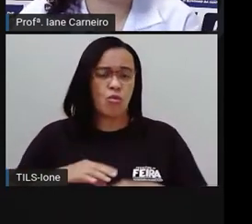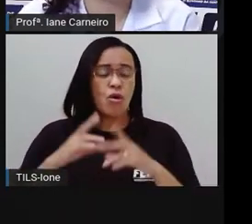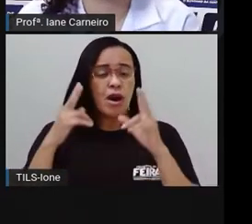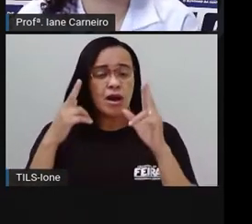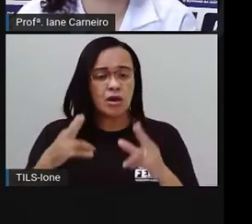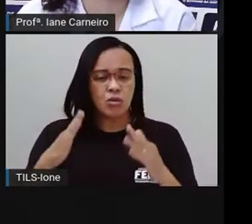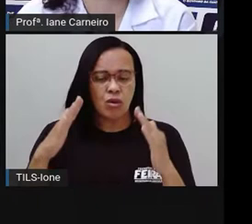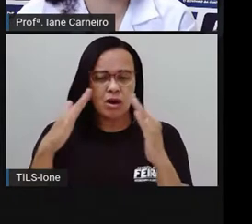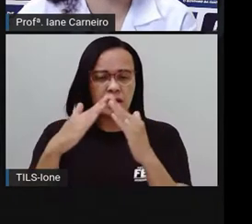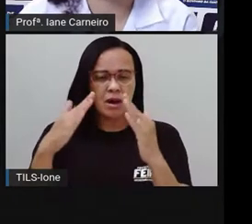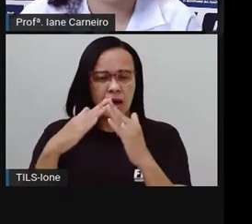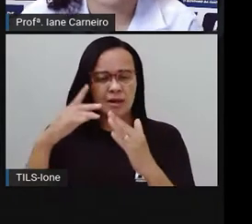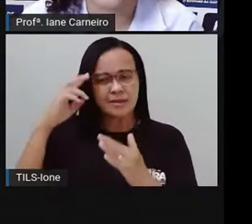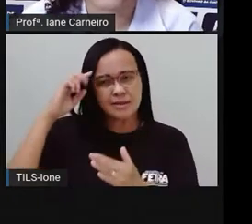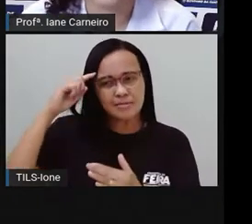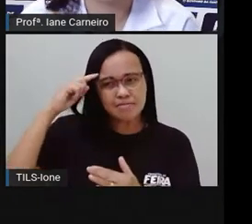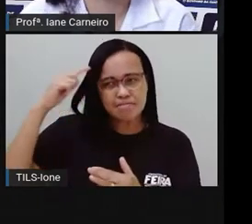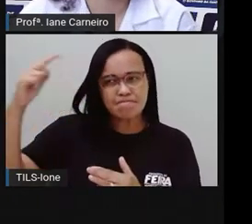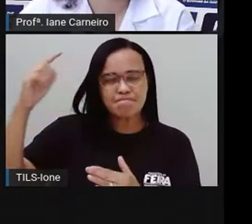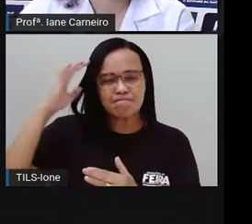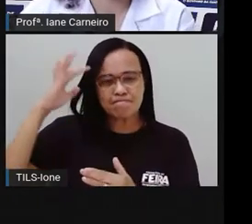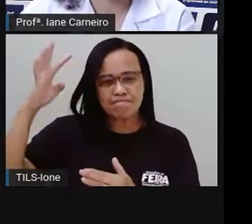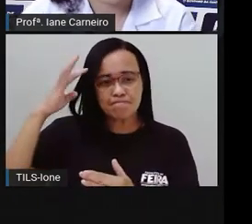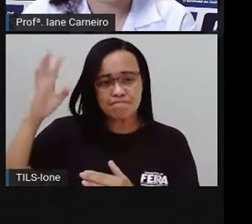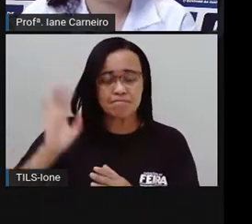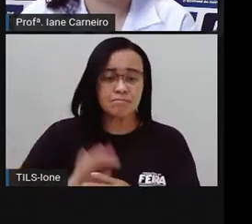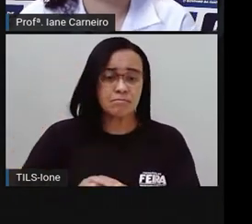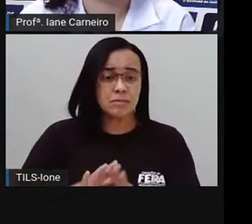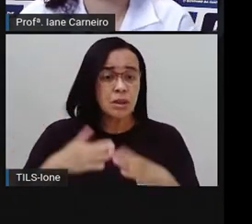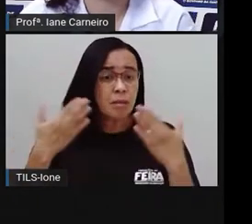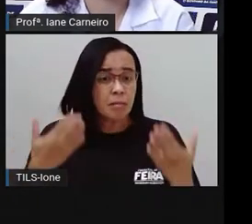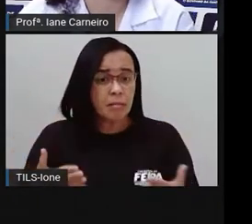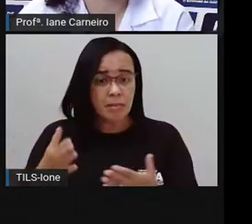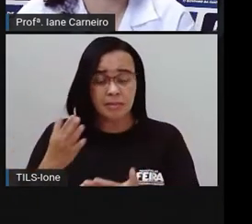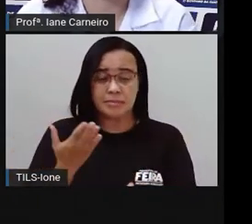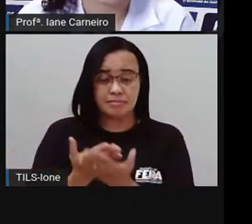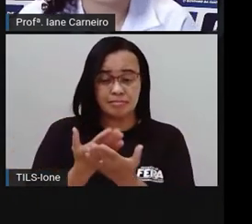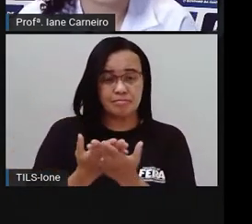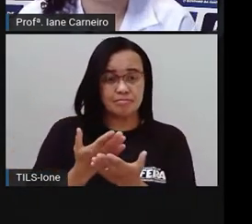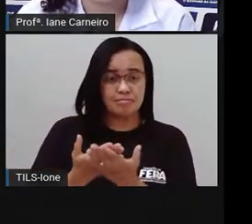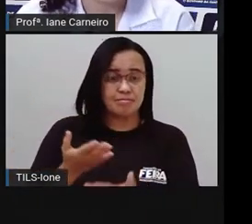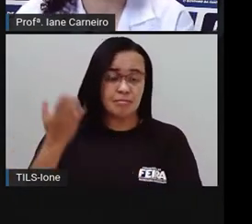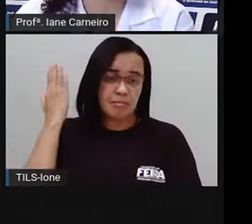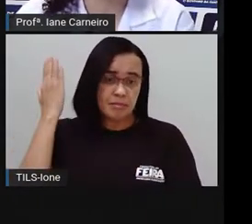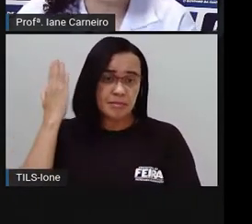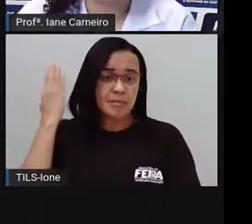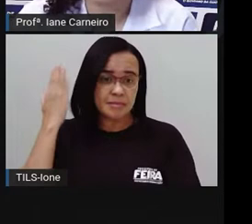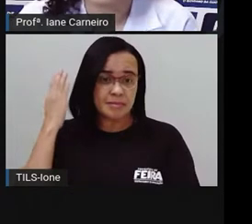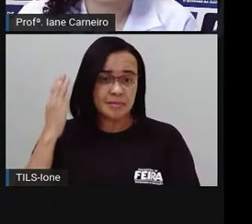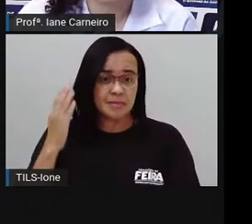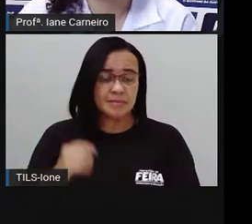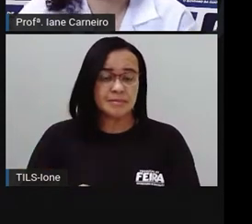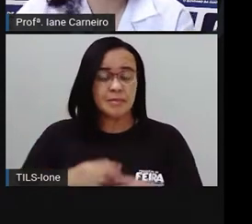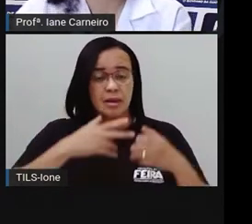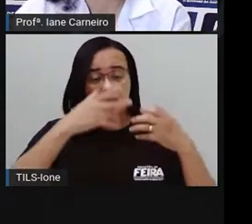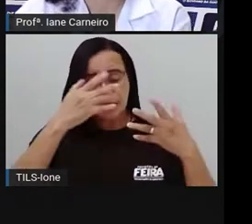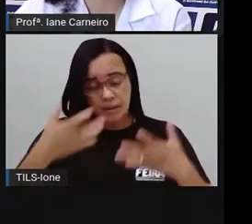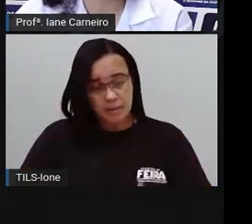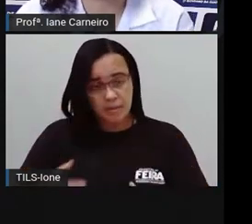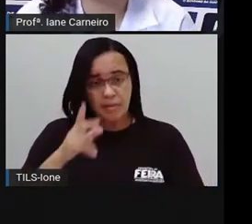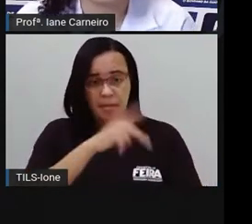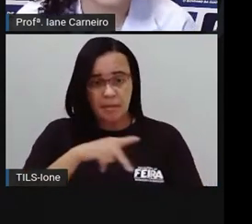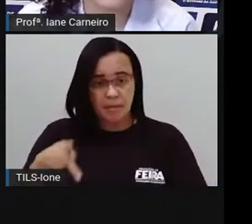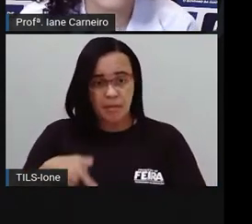falou com vocês nas aulas anteriores, quando a gente falou sobre a casa. Né, que ter casa é um direito de todo ser humano,